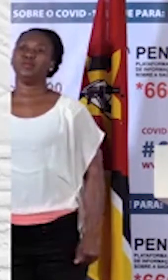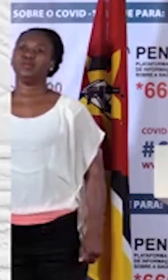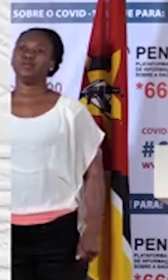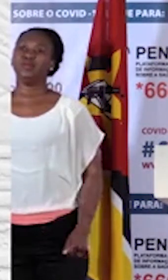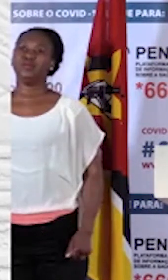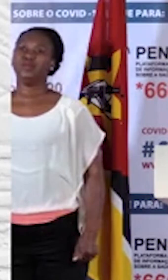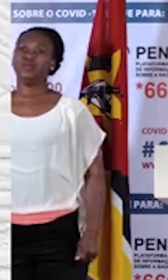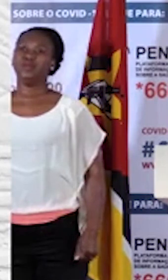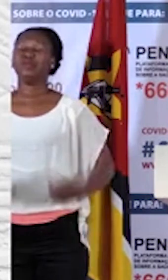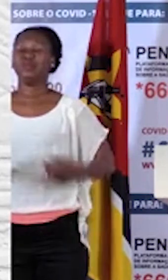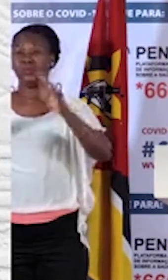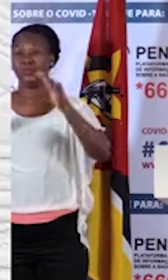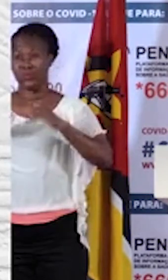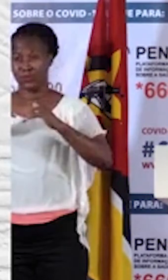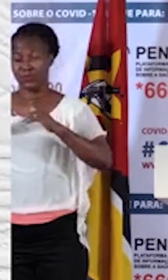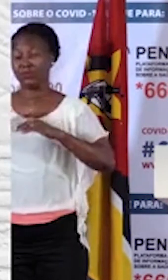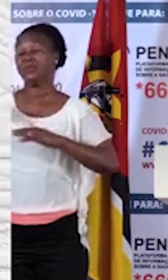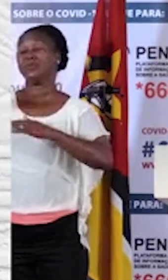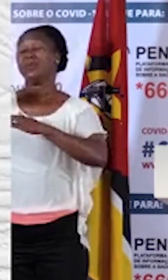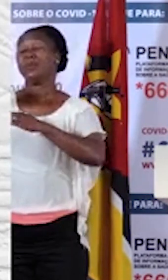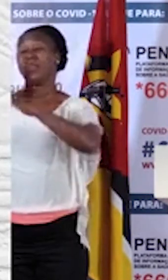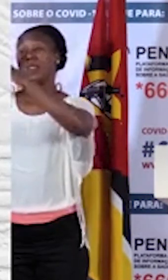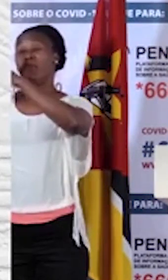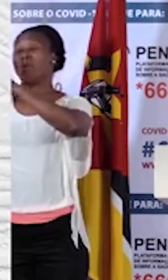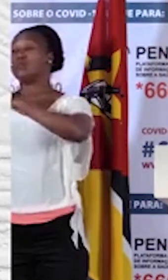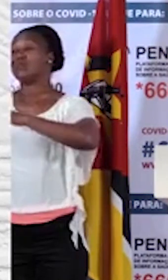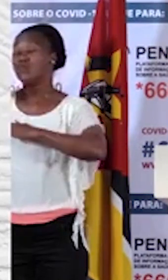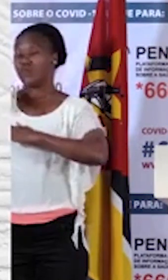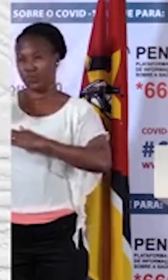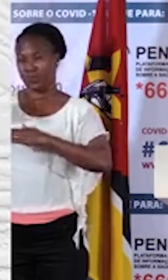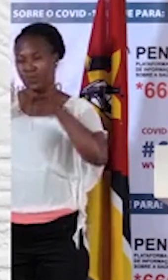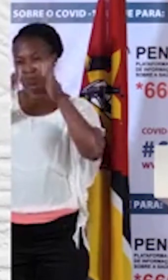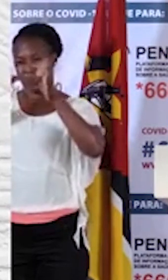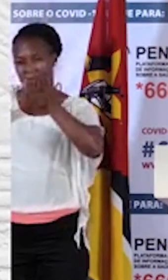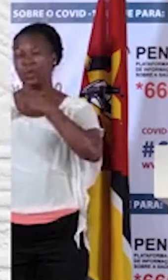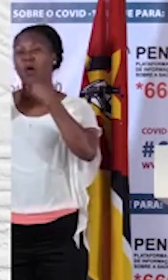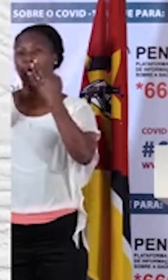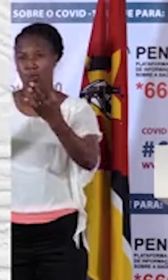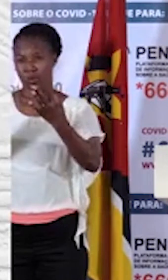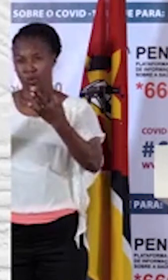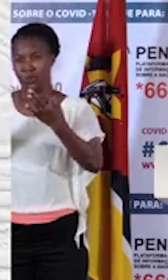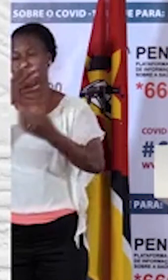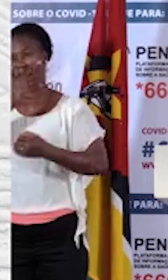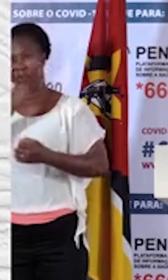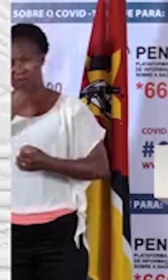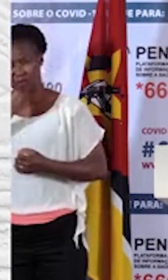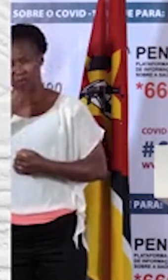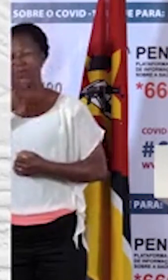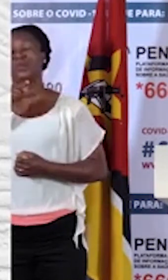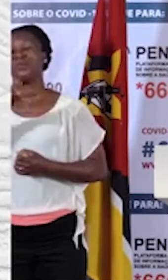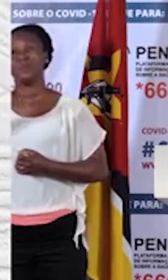Da localidade da Afunge, temos 8 indivíduos do sexo masculino,